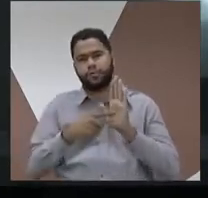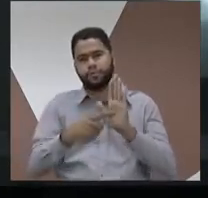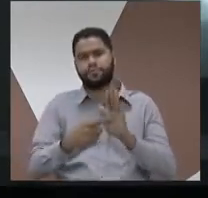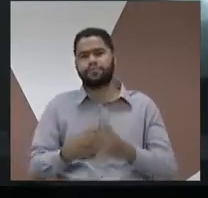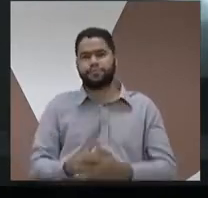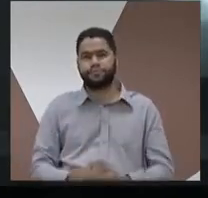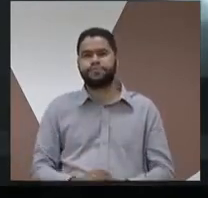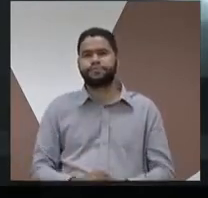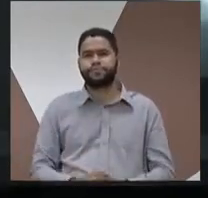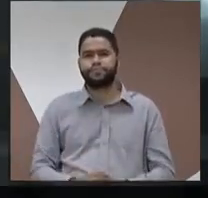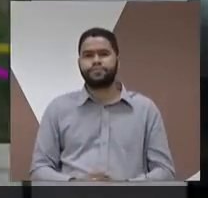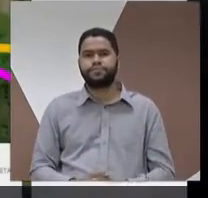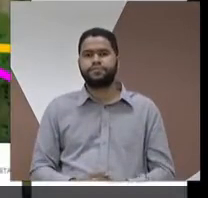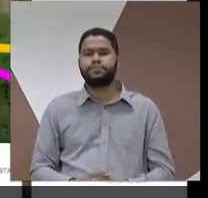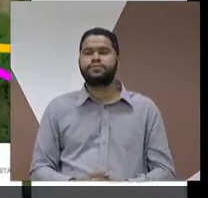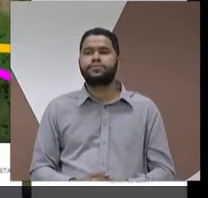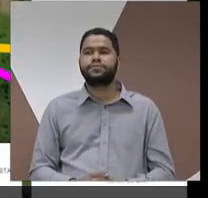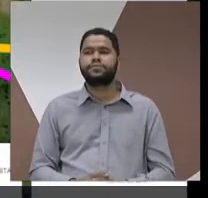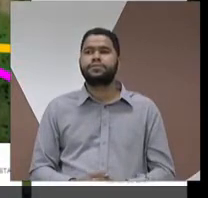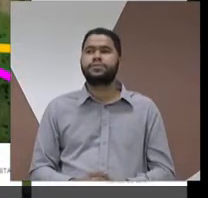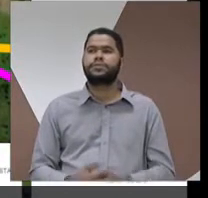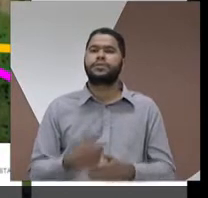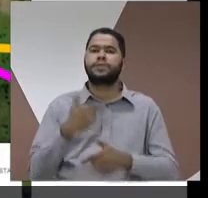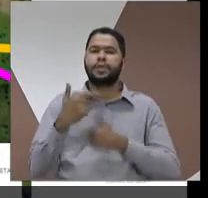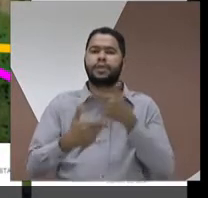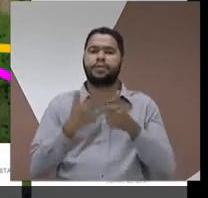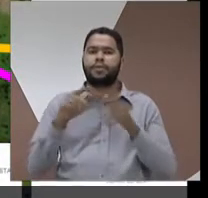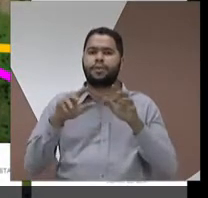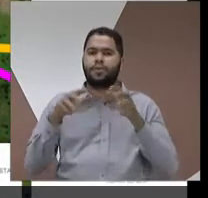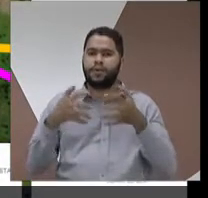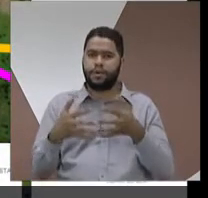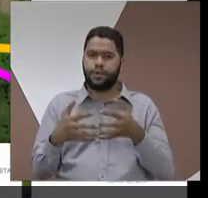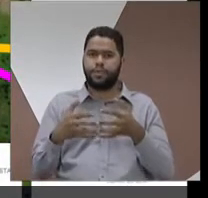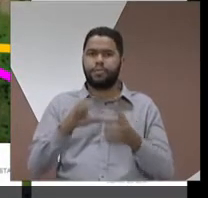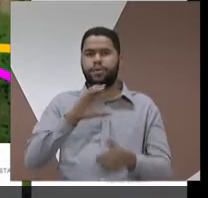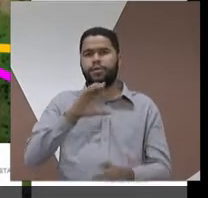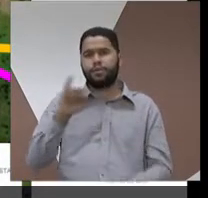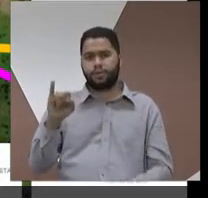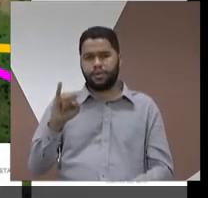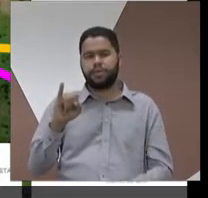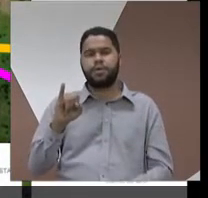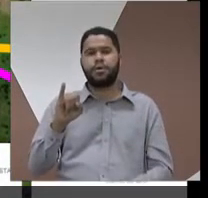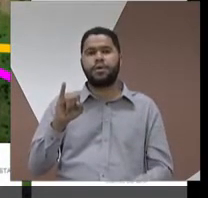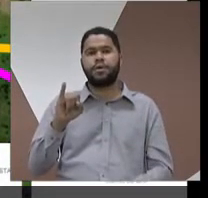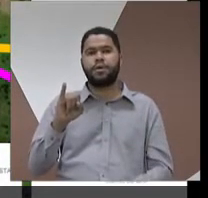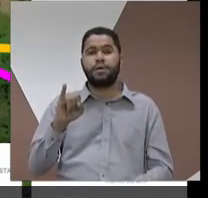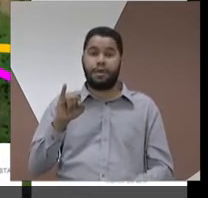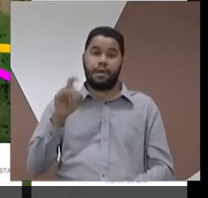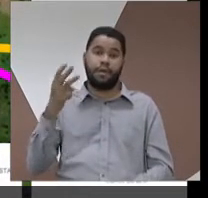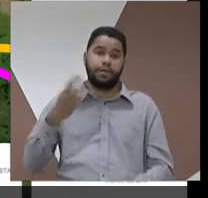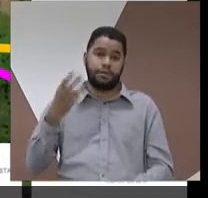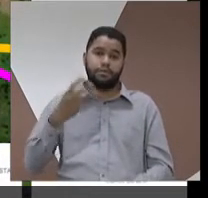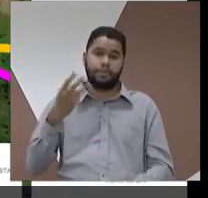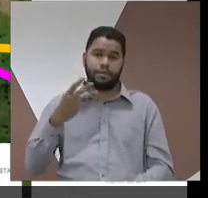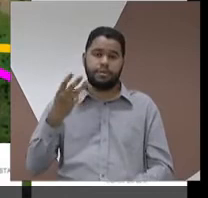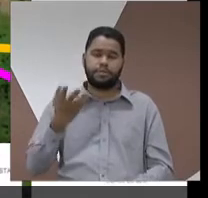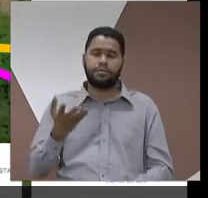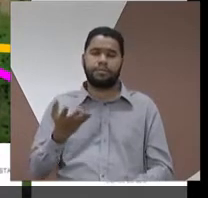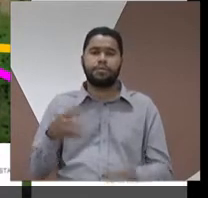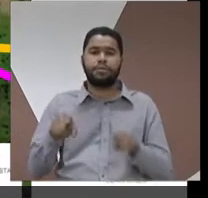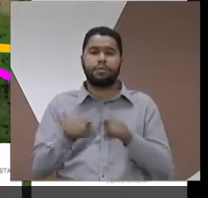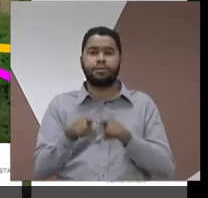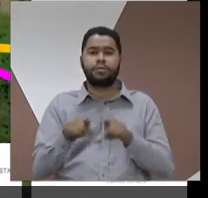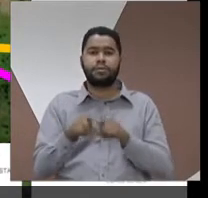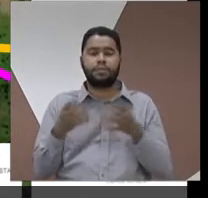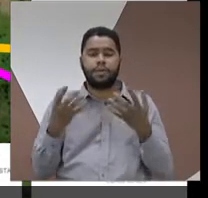aí, trabalho da equipe, da CEINFRA, mas está terceirizado a Sistra e a